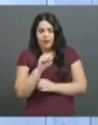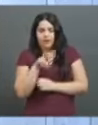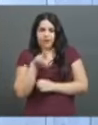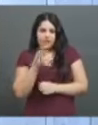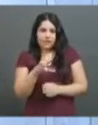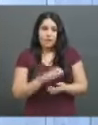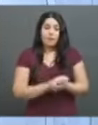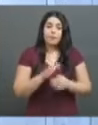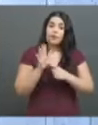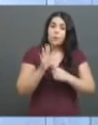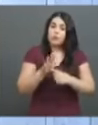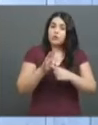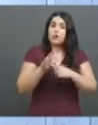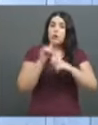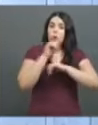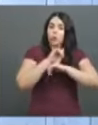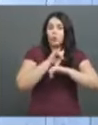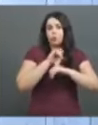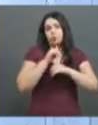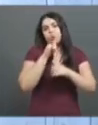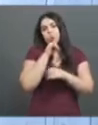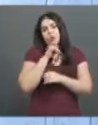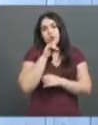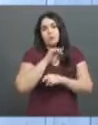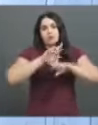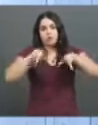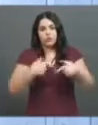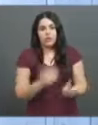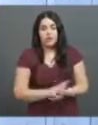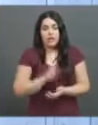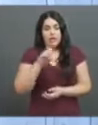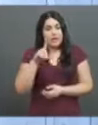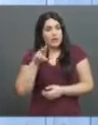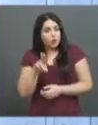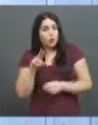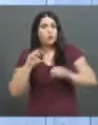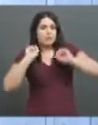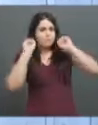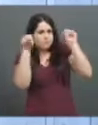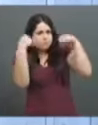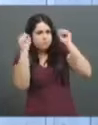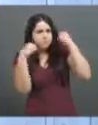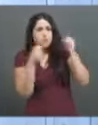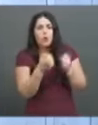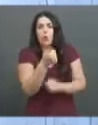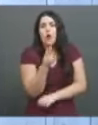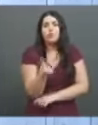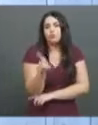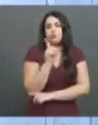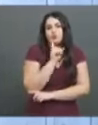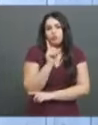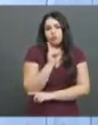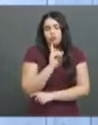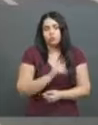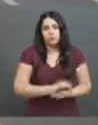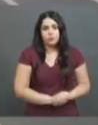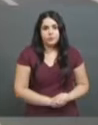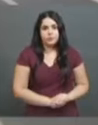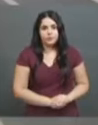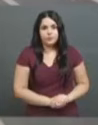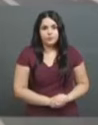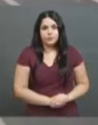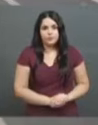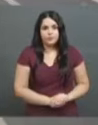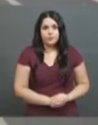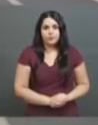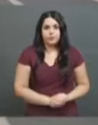exemplo contrário a essa estimativa. O Edu pratica exercícios físicos quase todos os dias da semana.